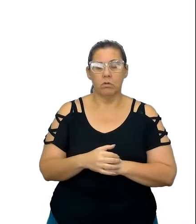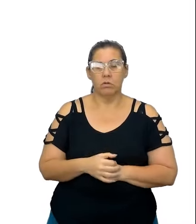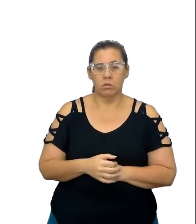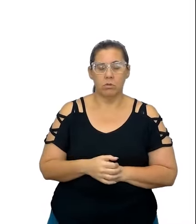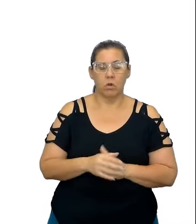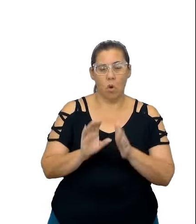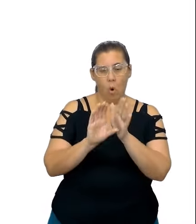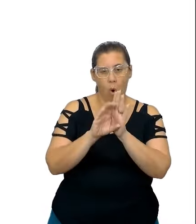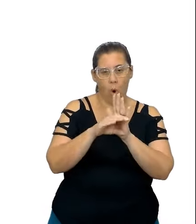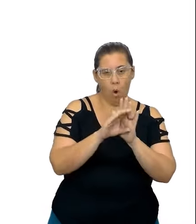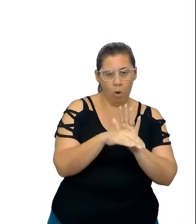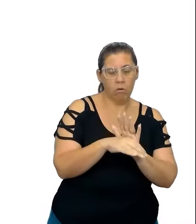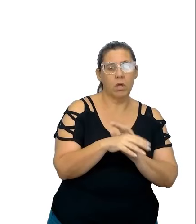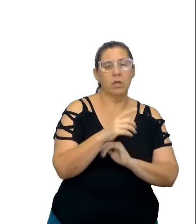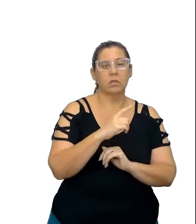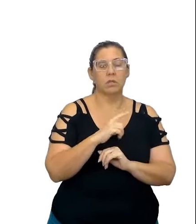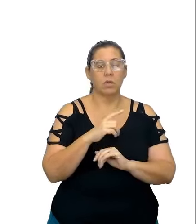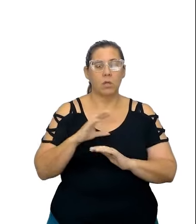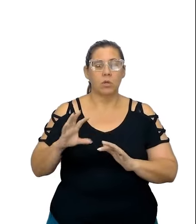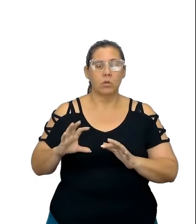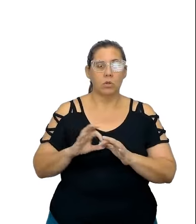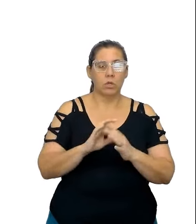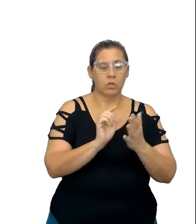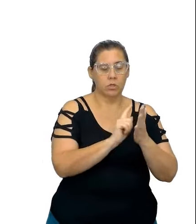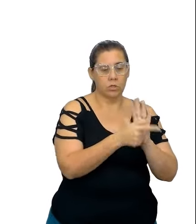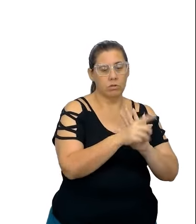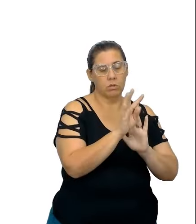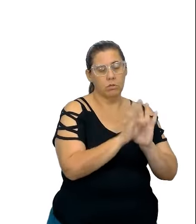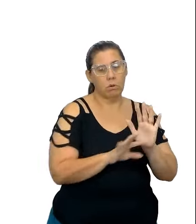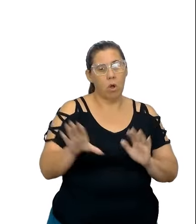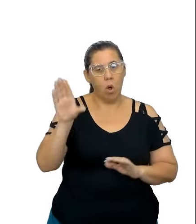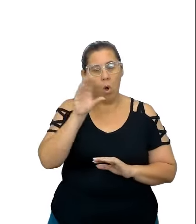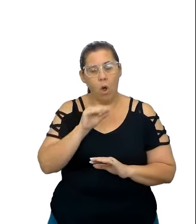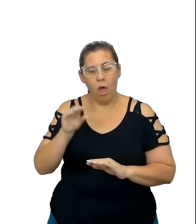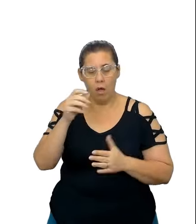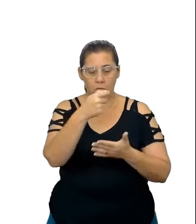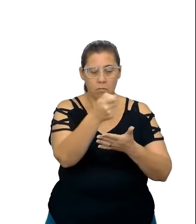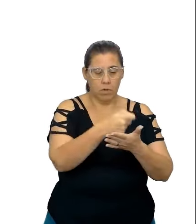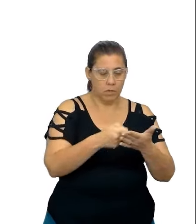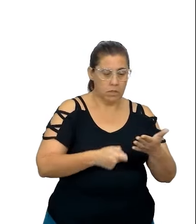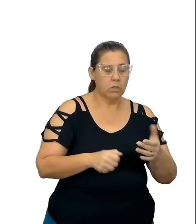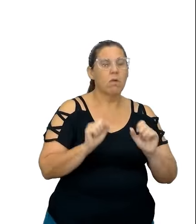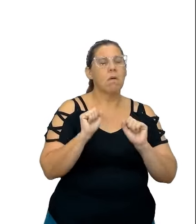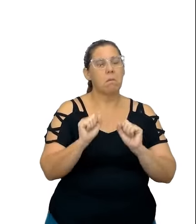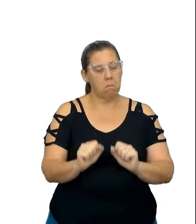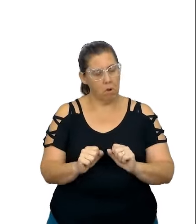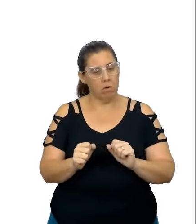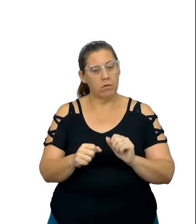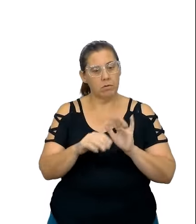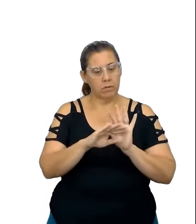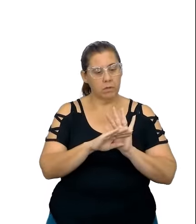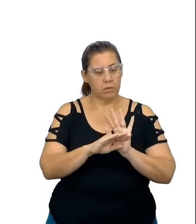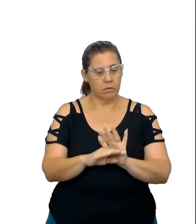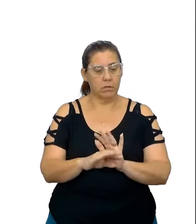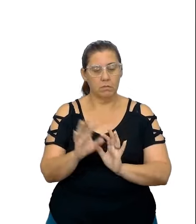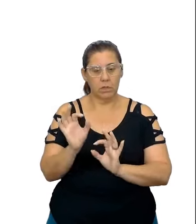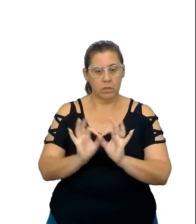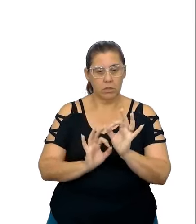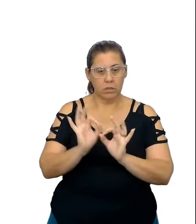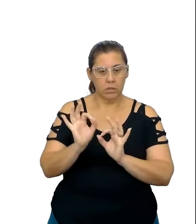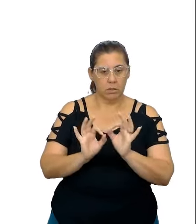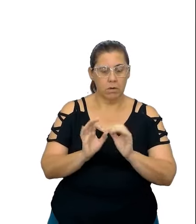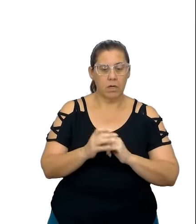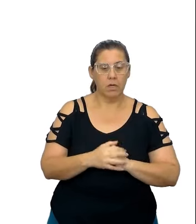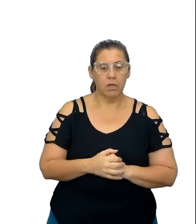os conceitos relativos a textos, gêneros textuais orais, escritos, que podem estar contribuindo para o planejamento,